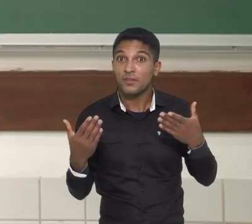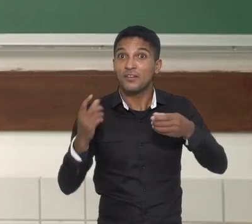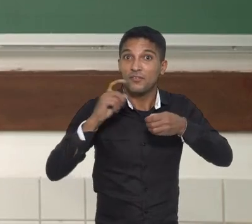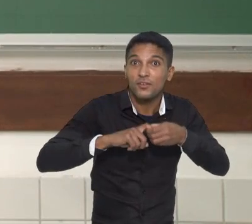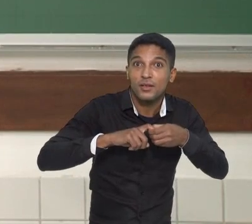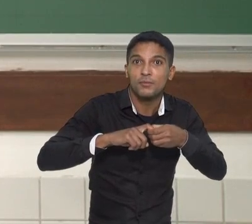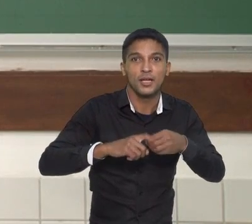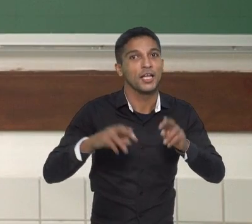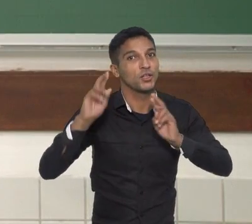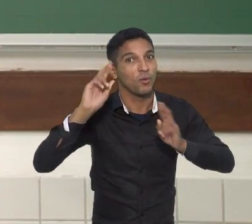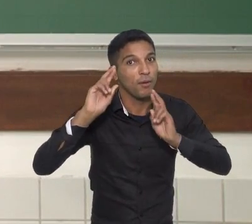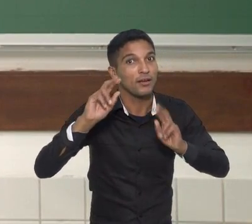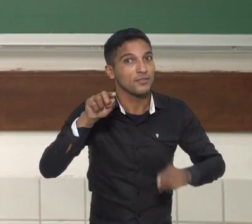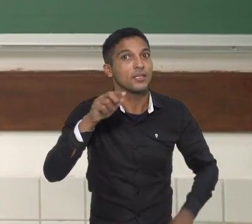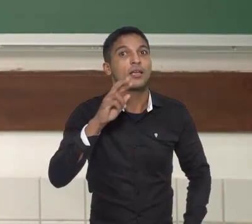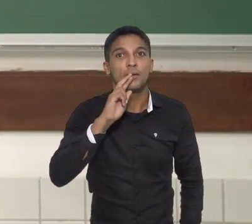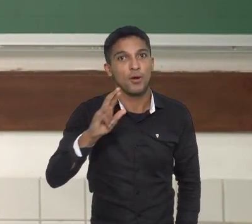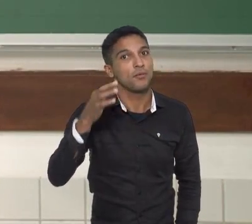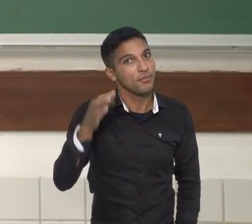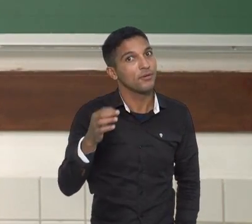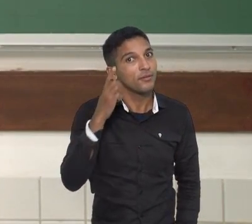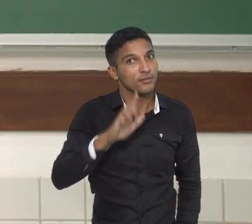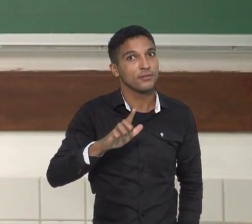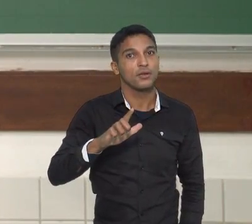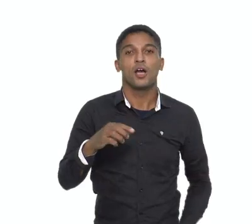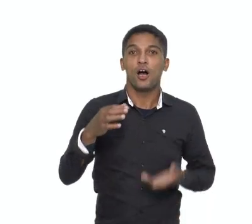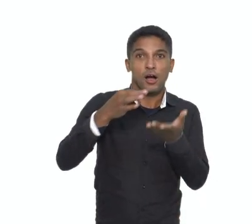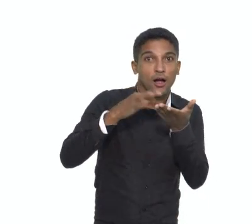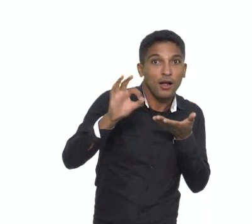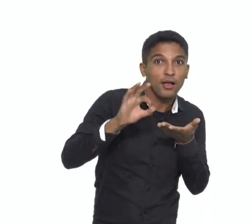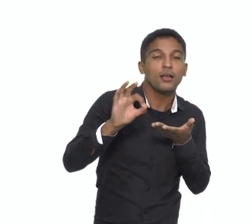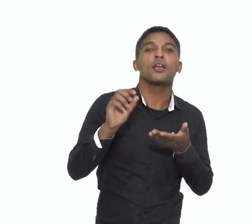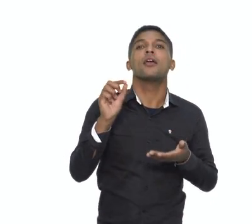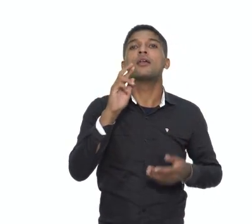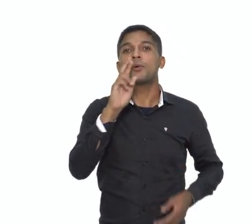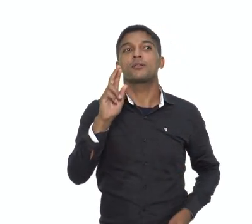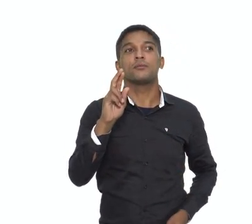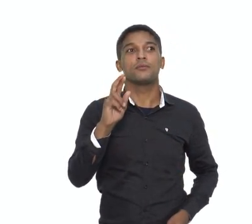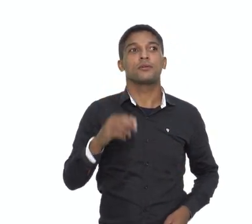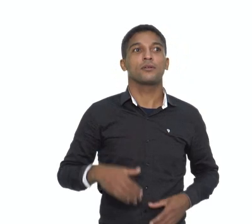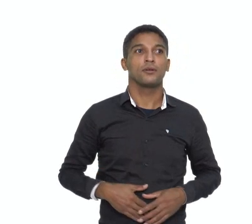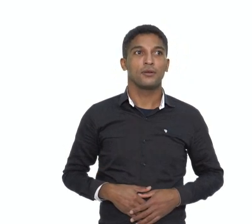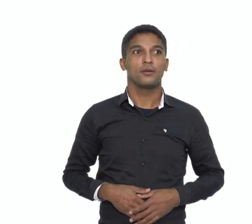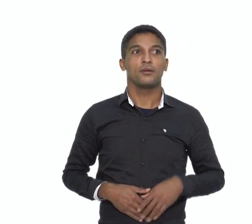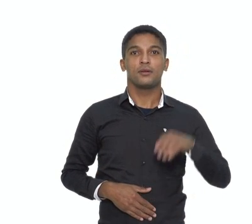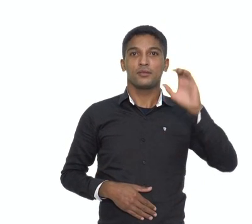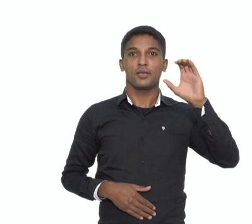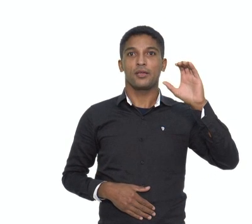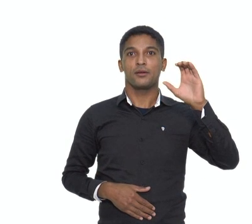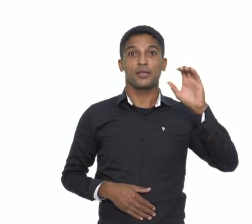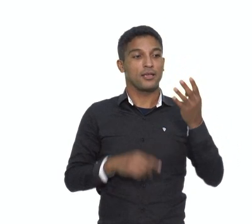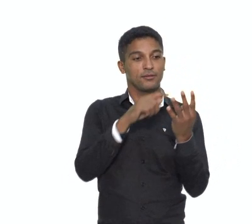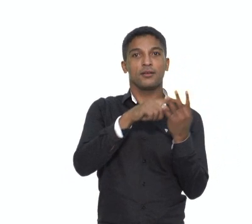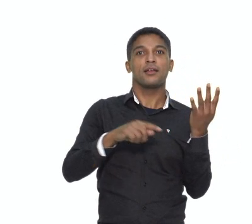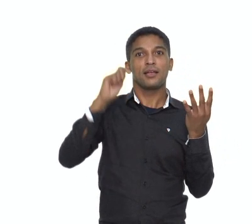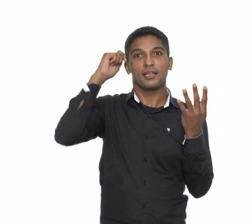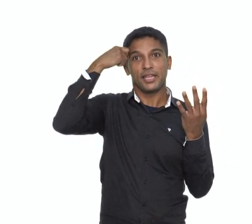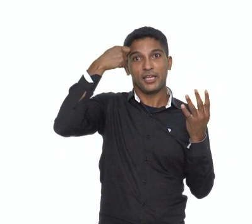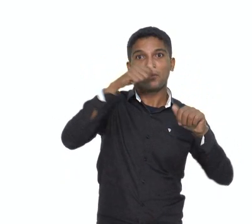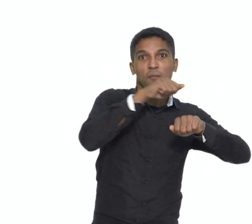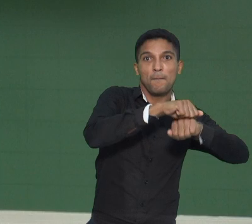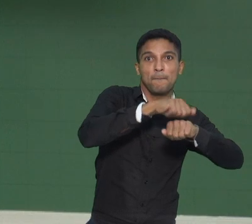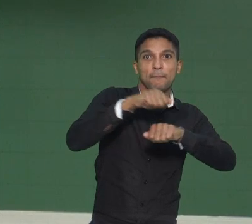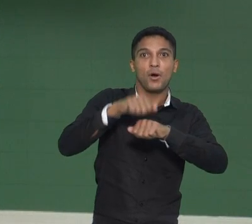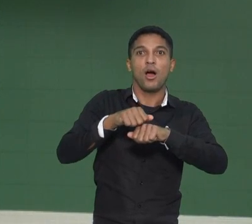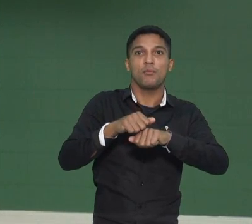Voltamos. Espero que você tenha acertado. Vamos corrigir? Resposta correta. Condenou à morte somente afrodescendentes